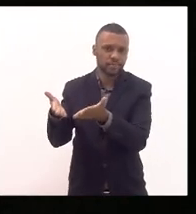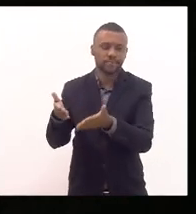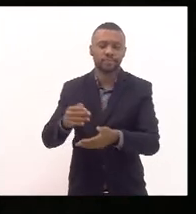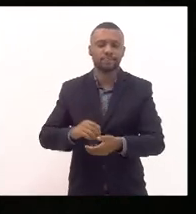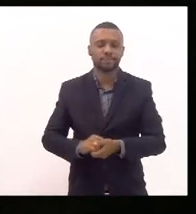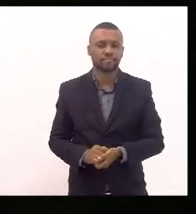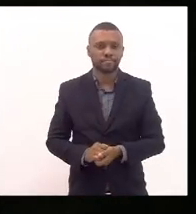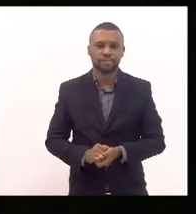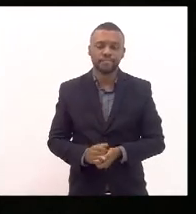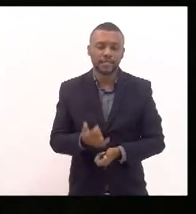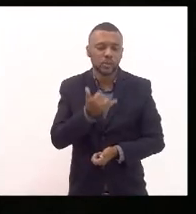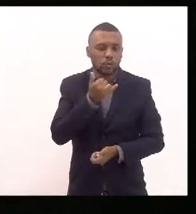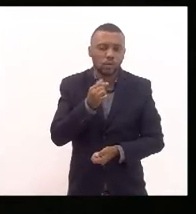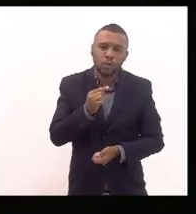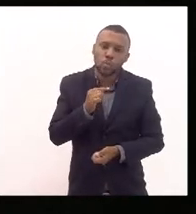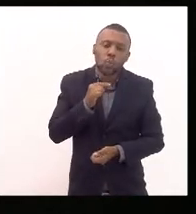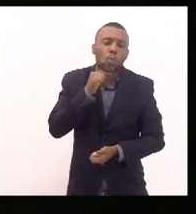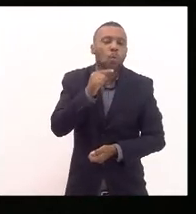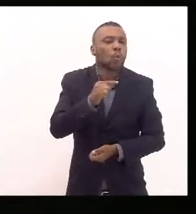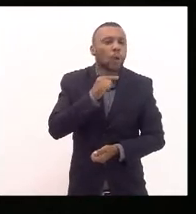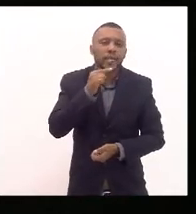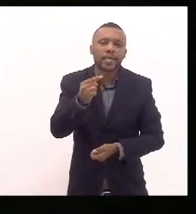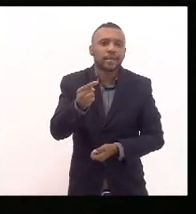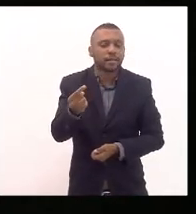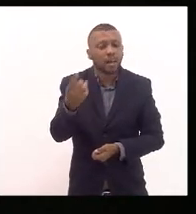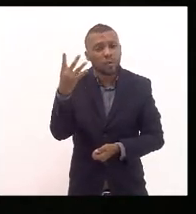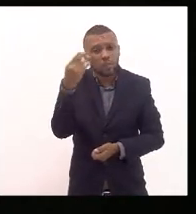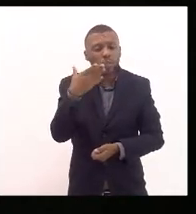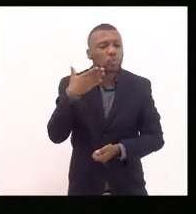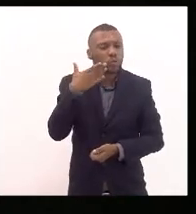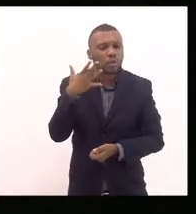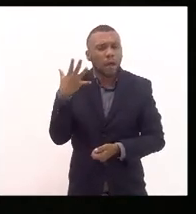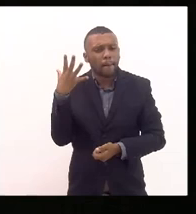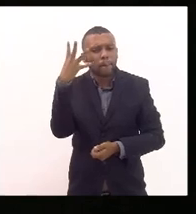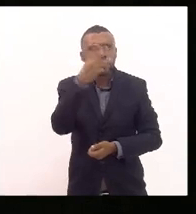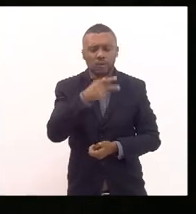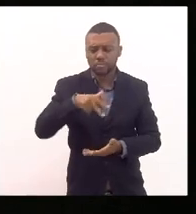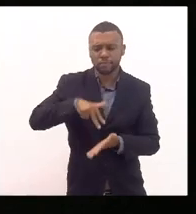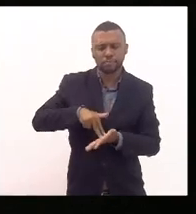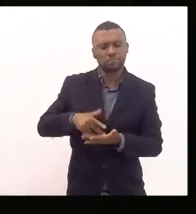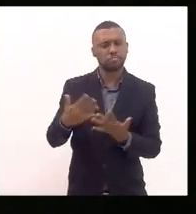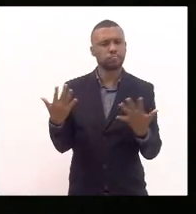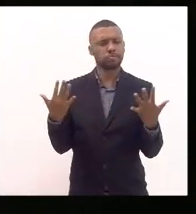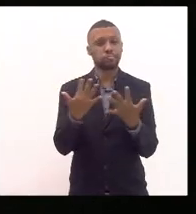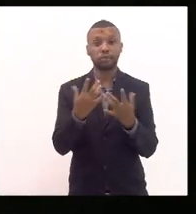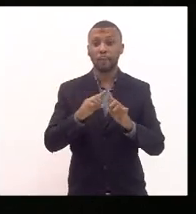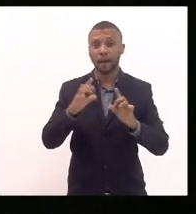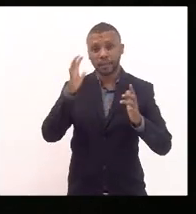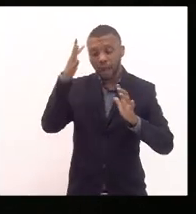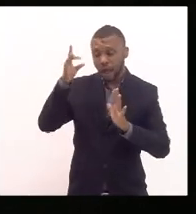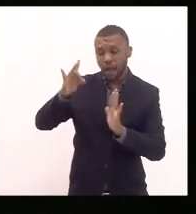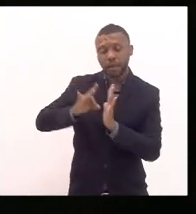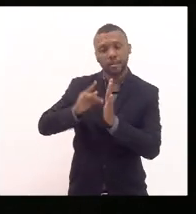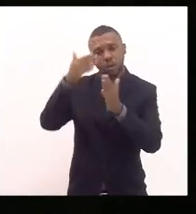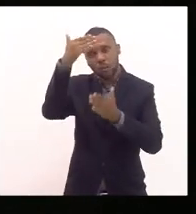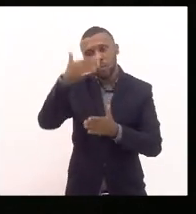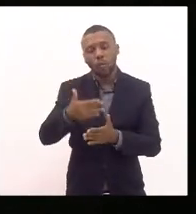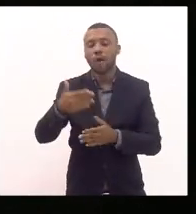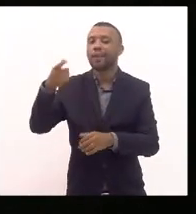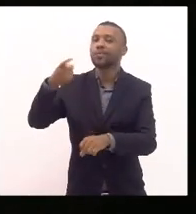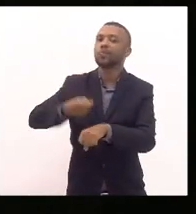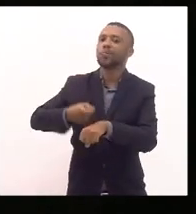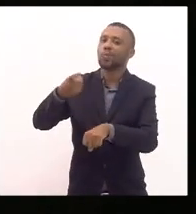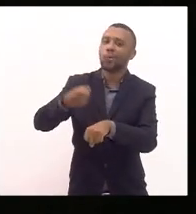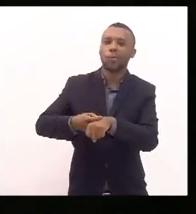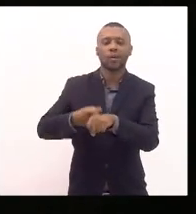Eu não conseguiria e é muito bonito discurso aqui mas a realidade concreta é dura